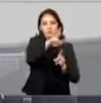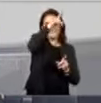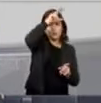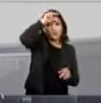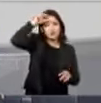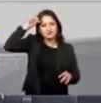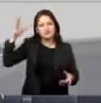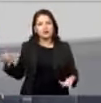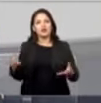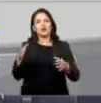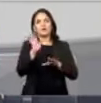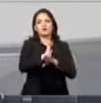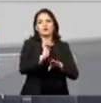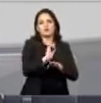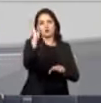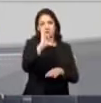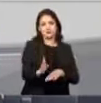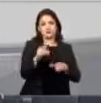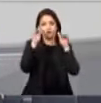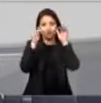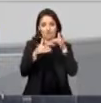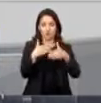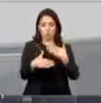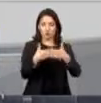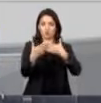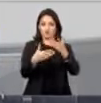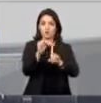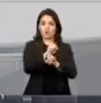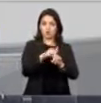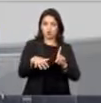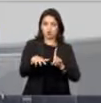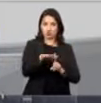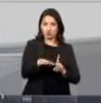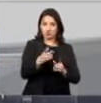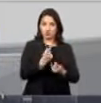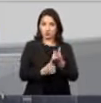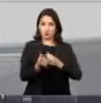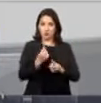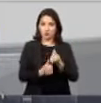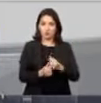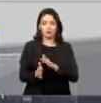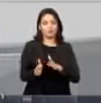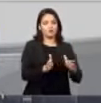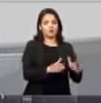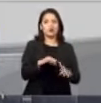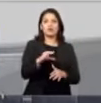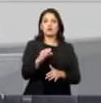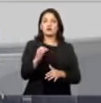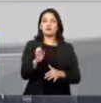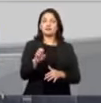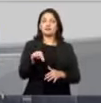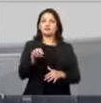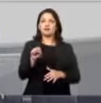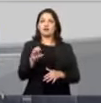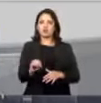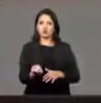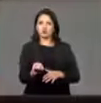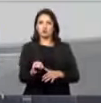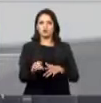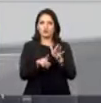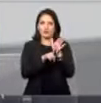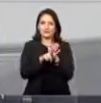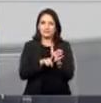princípio e foco no desenvolvimento socioeconômico. No censo, número da cultura que